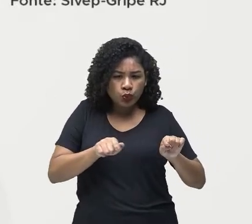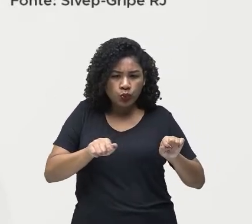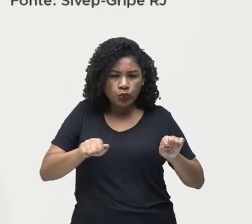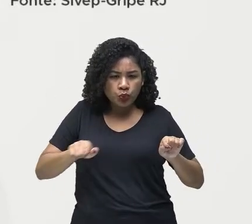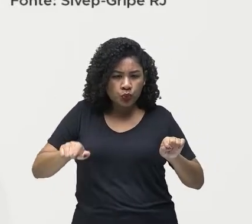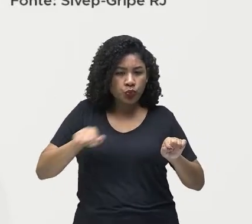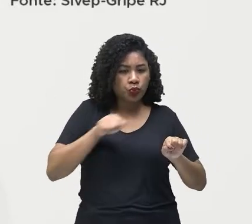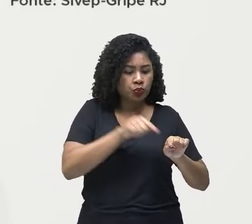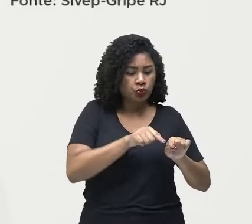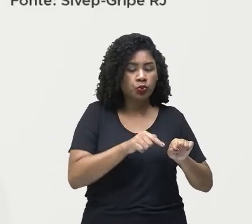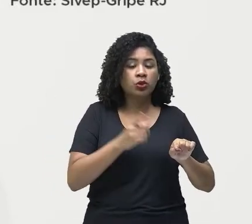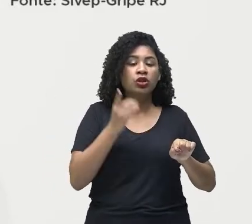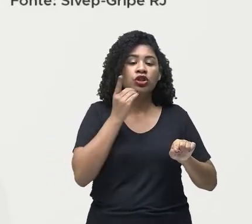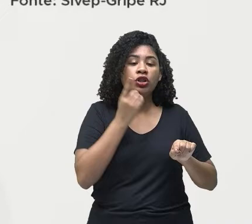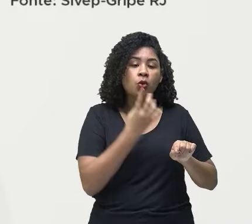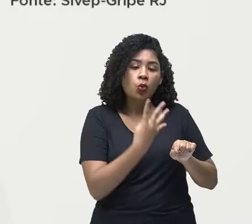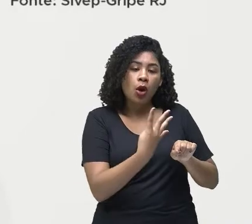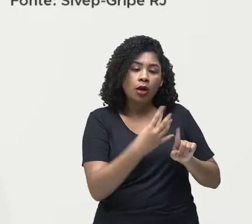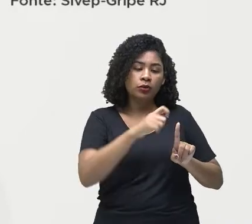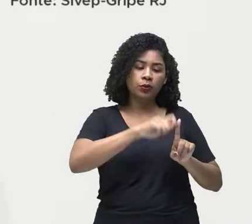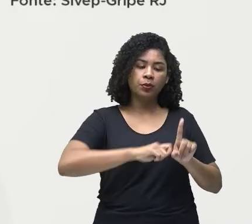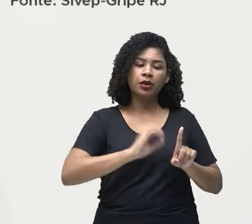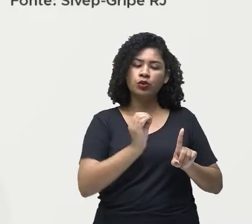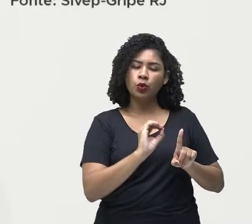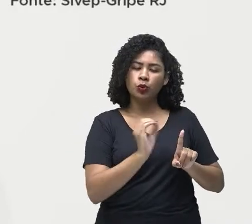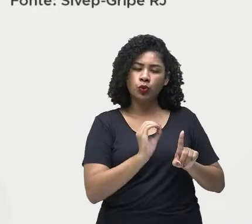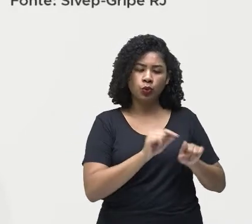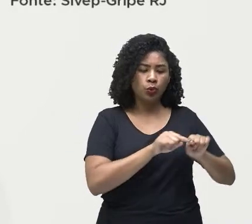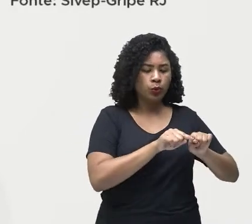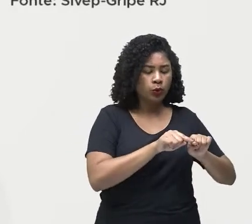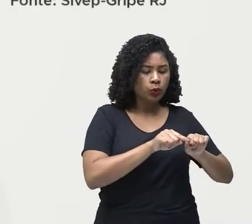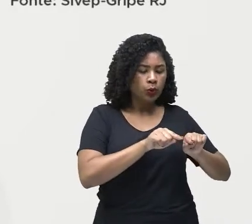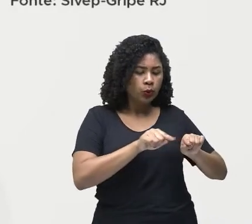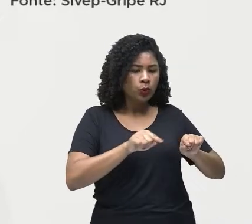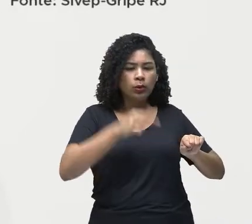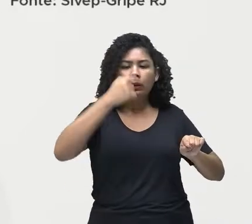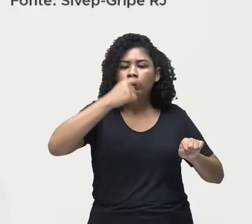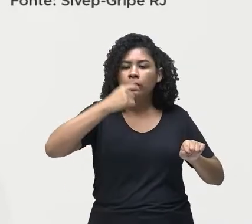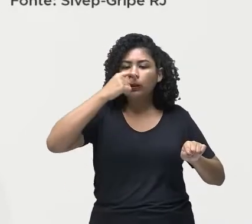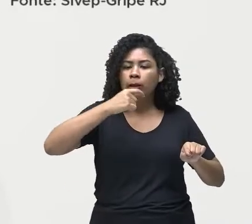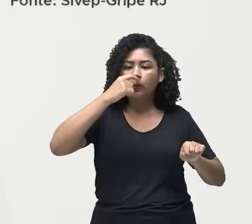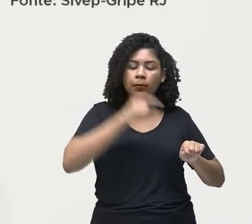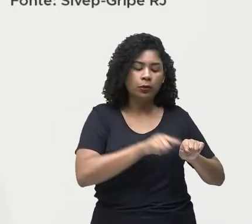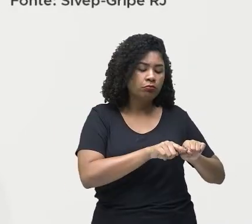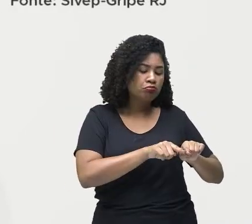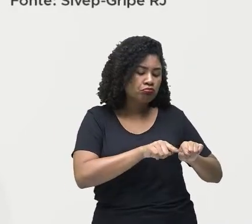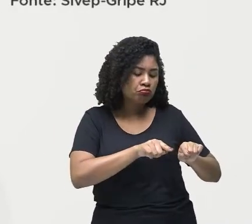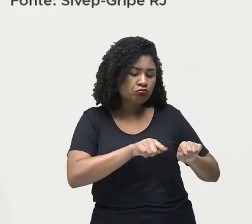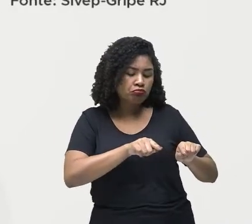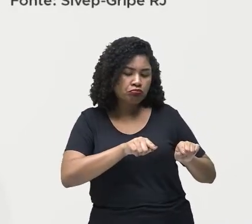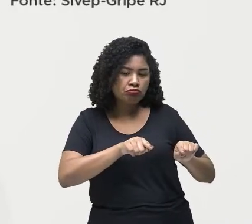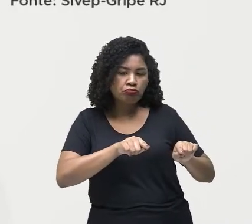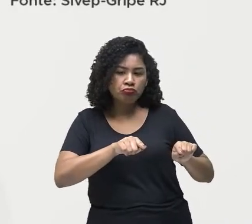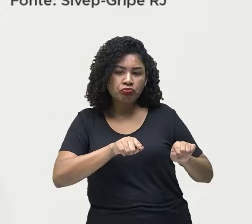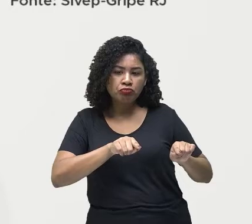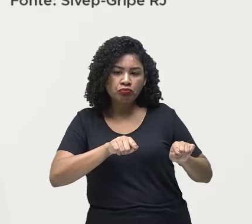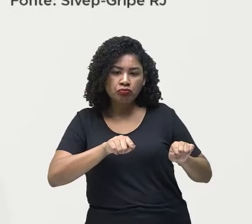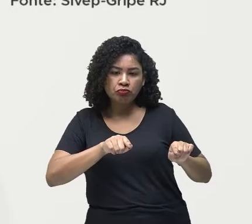de 4 de outubro. E você vinha com os casos de gripe sendo